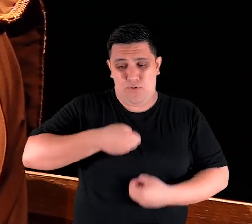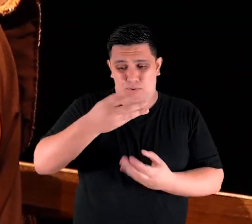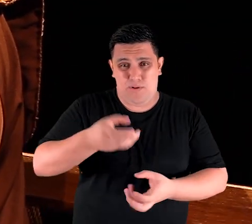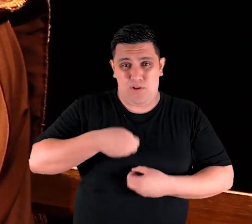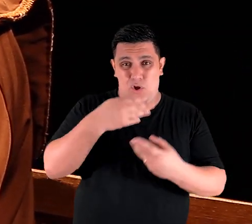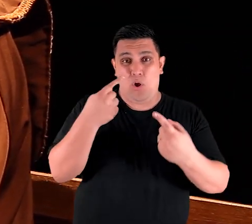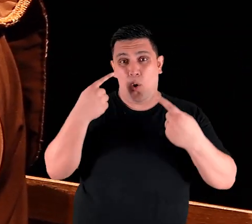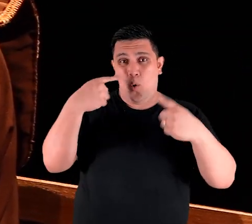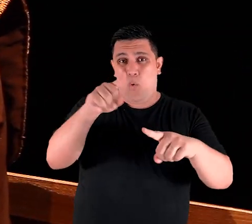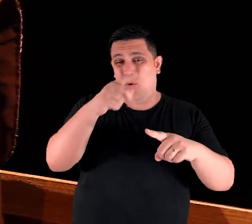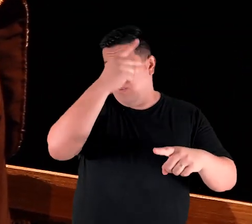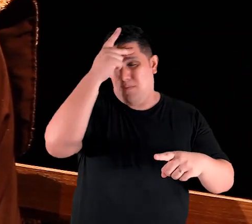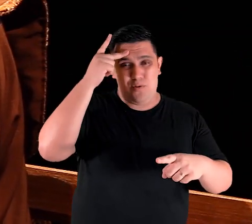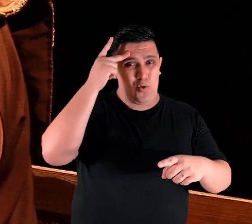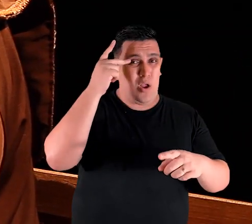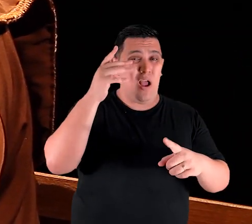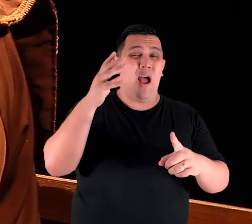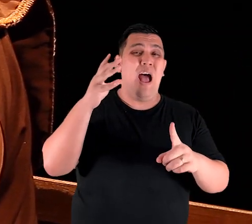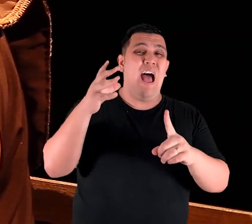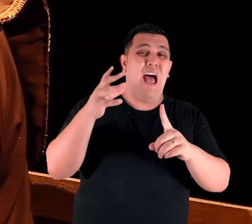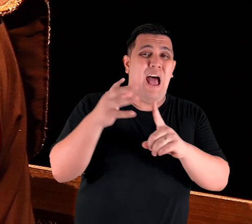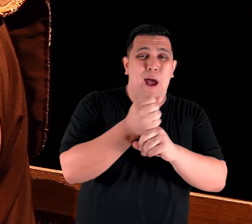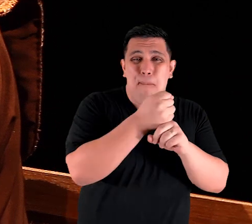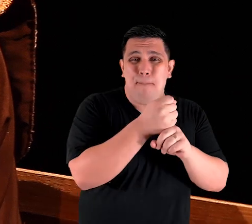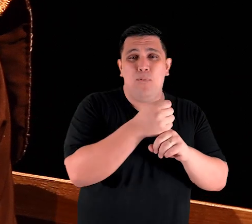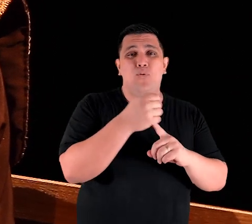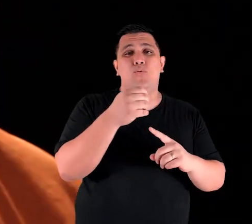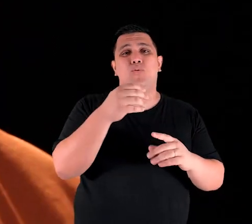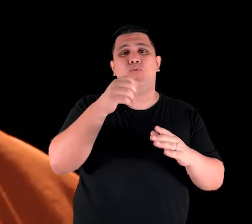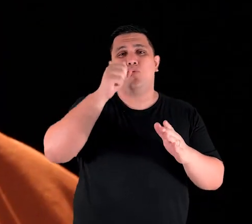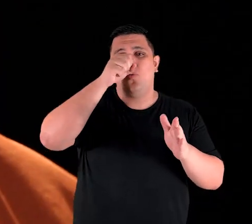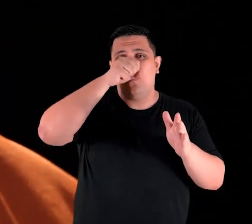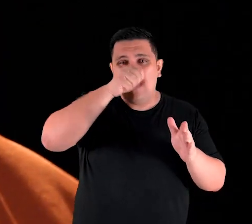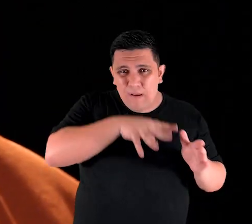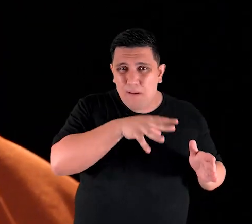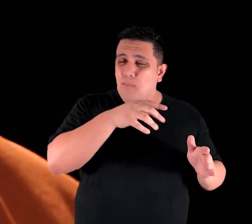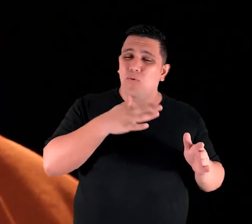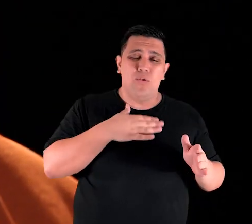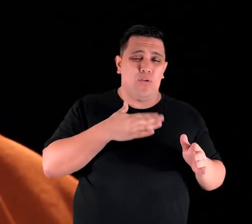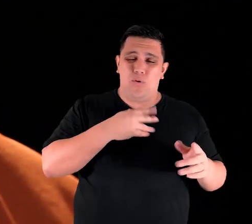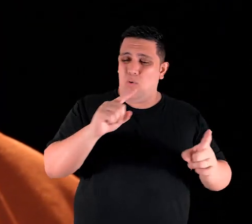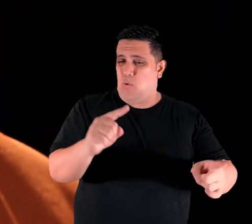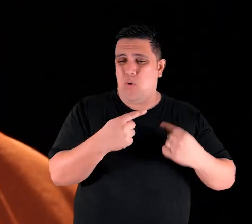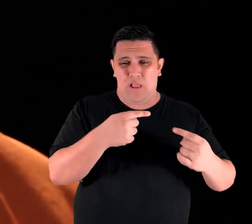que cometeram contra mim. A Constituição